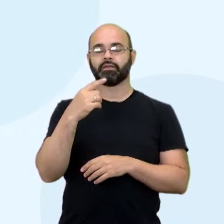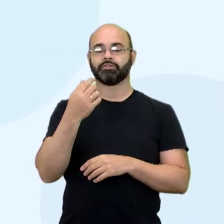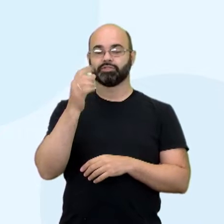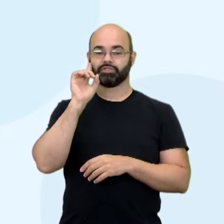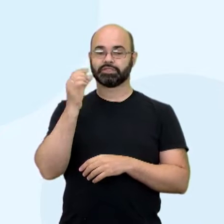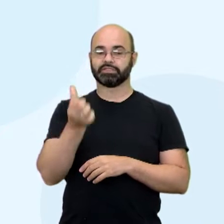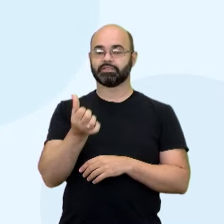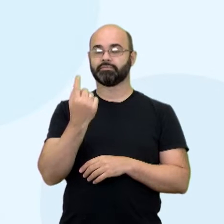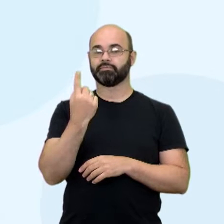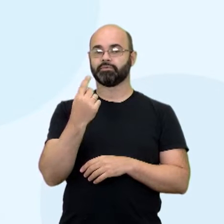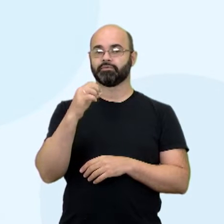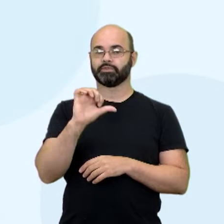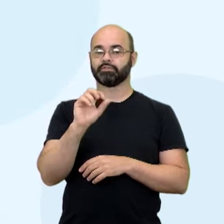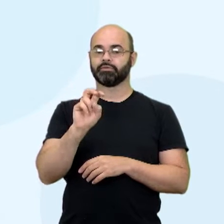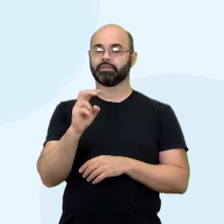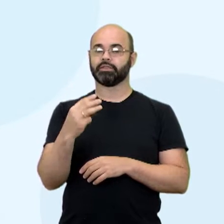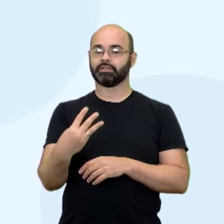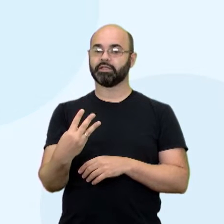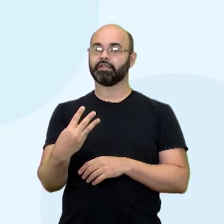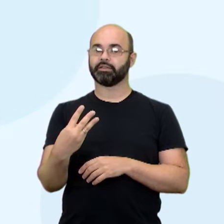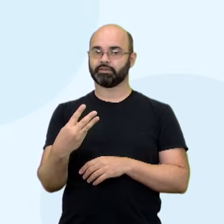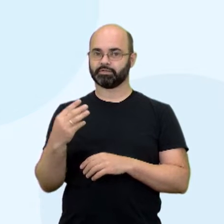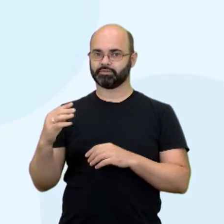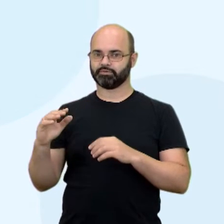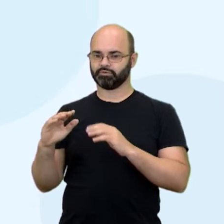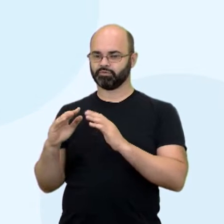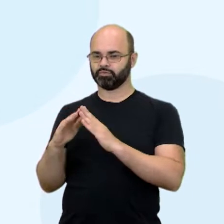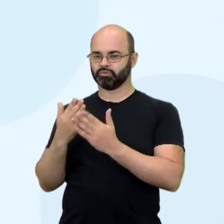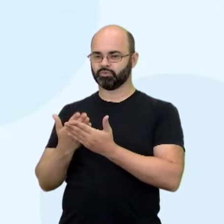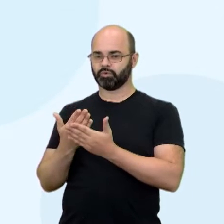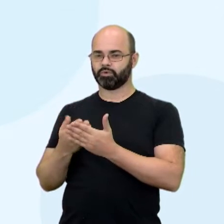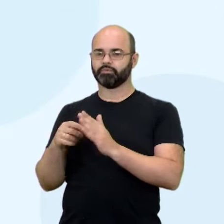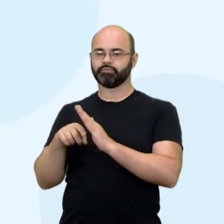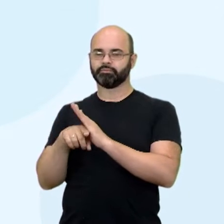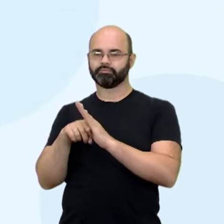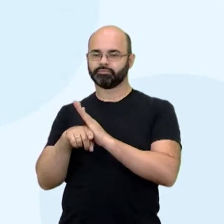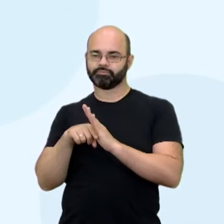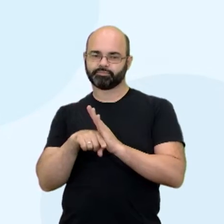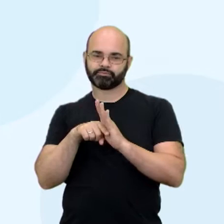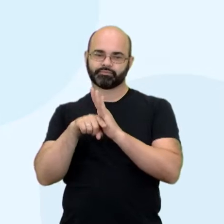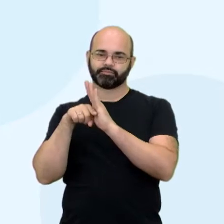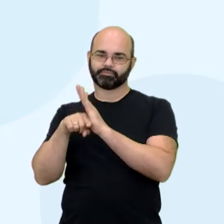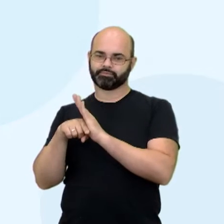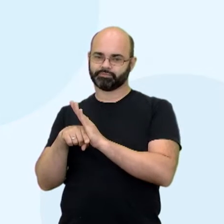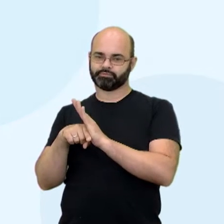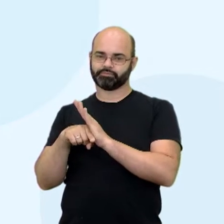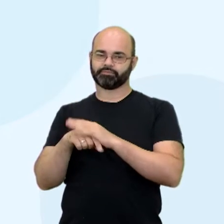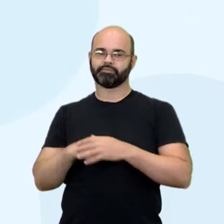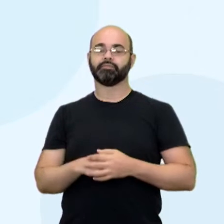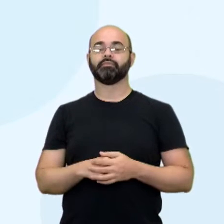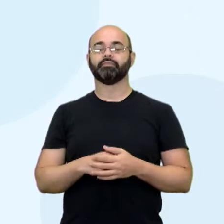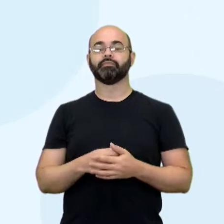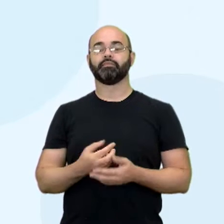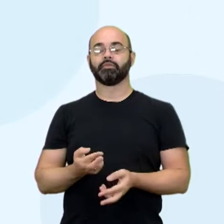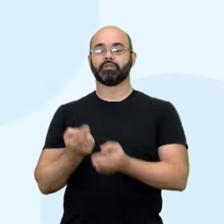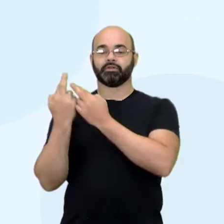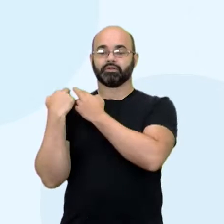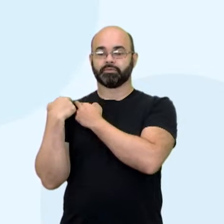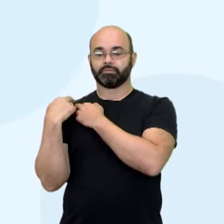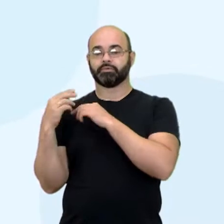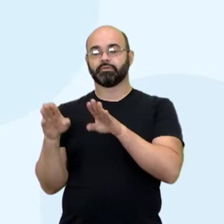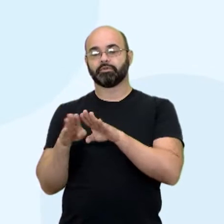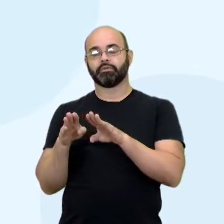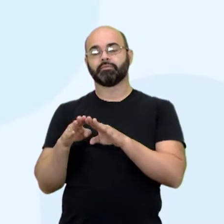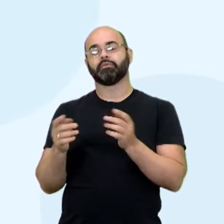1953. A escola promove atividades de pesquisa e além de responsável pelas atividades